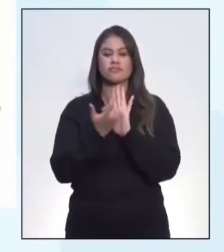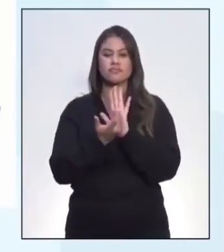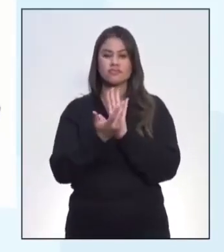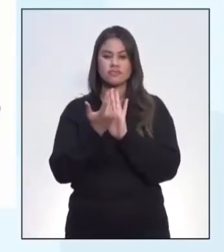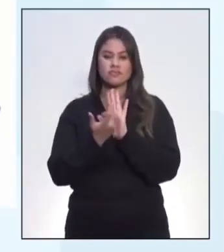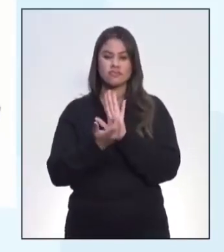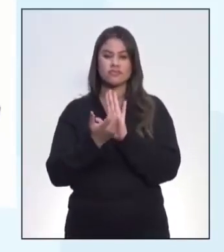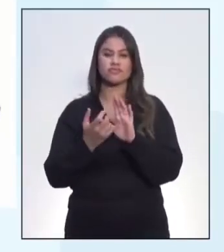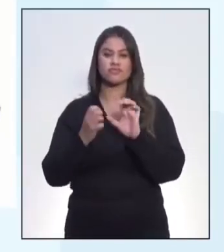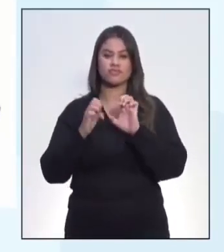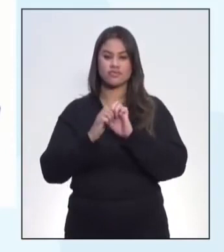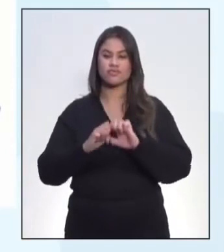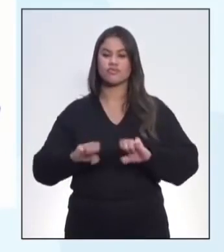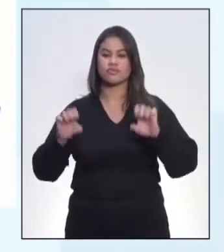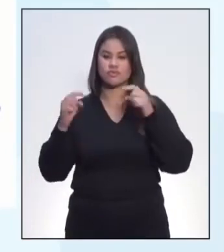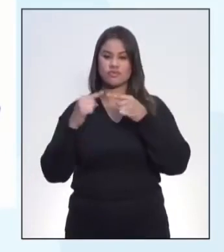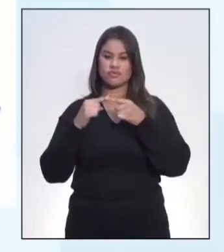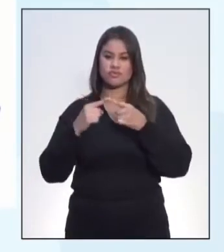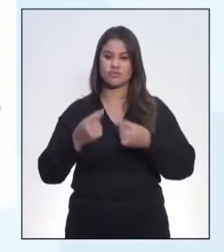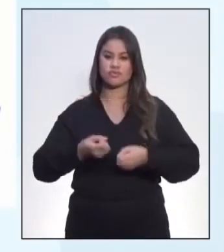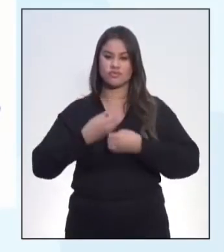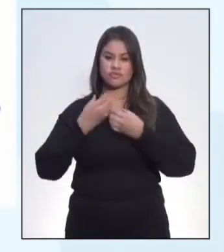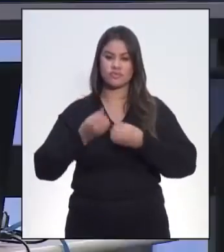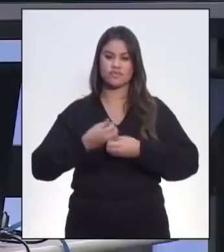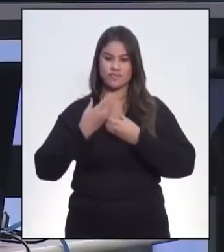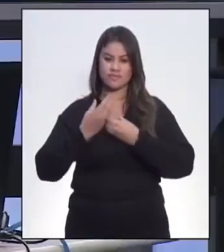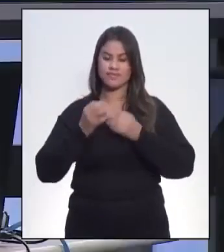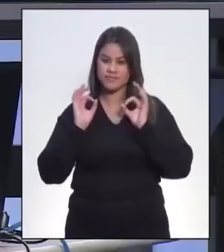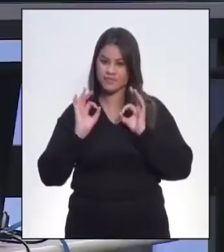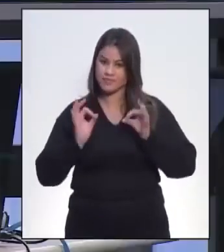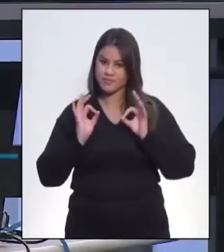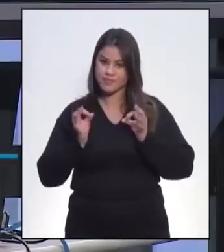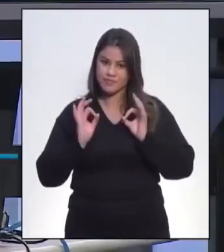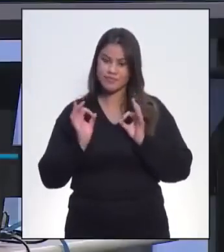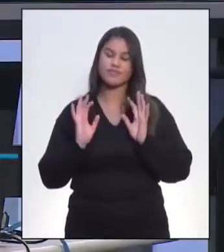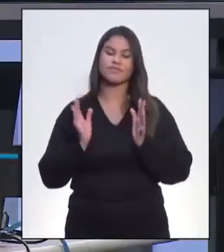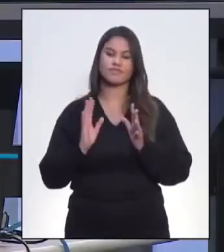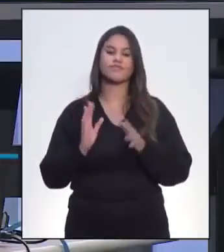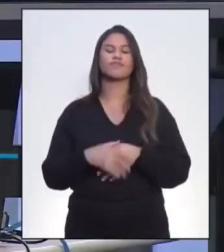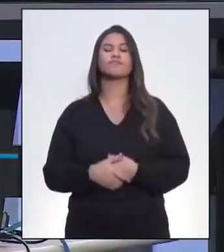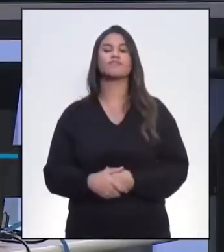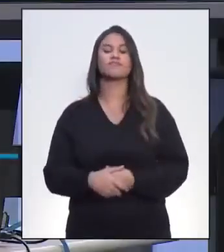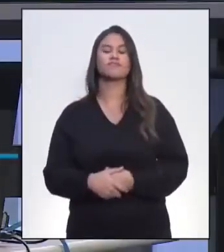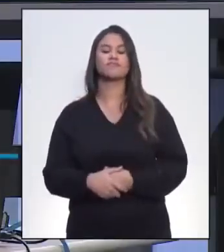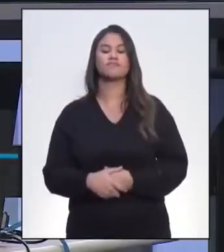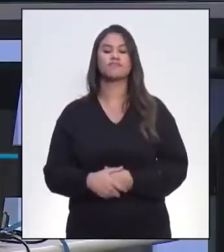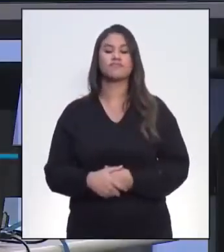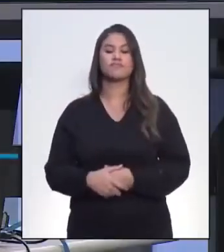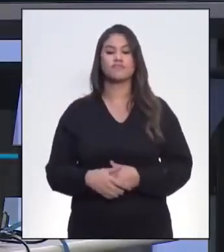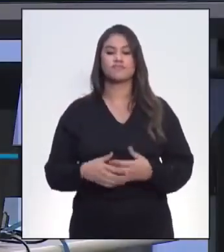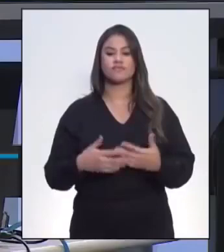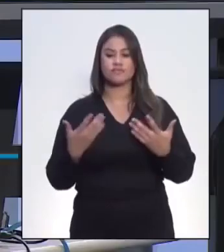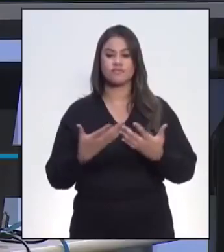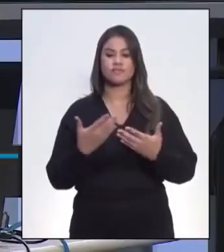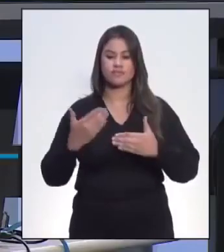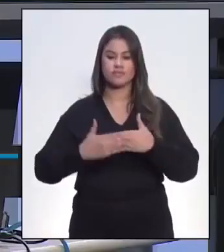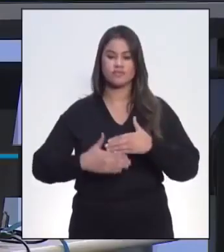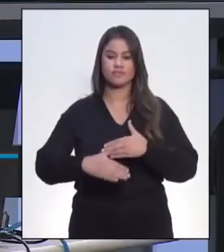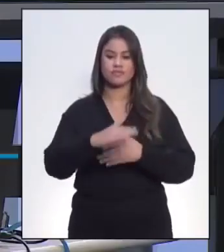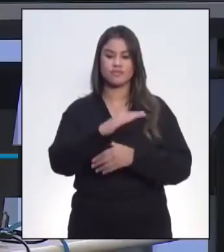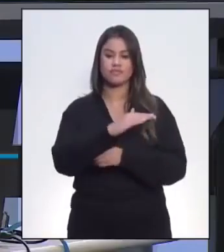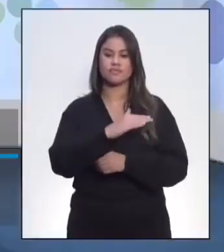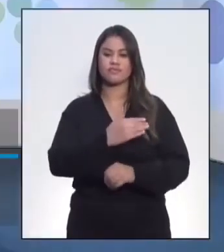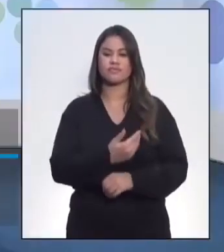do infográfico é essa. Acho que nós passamos as informações que estão contidas aí. E vamos lá na sequência, Alessandra. Tudo